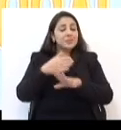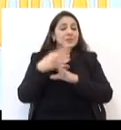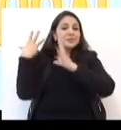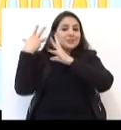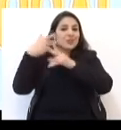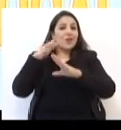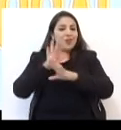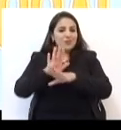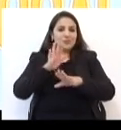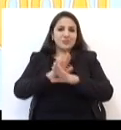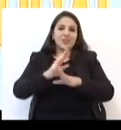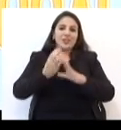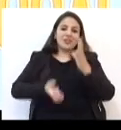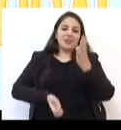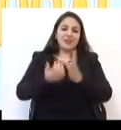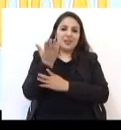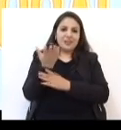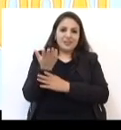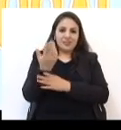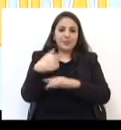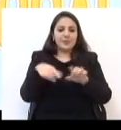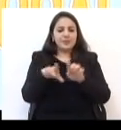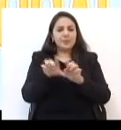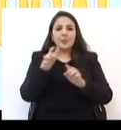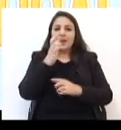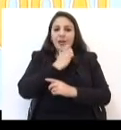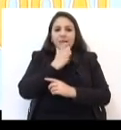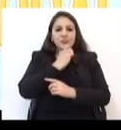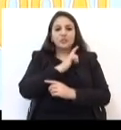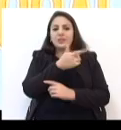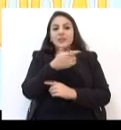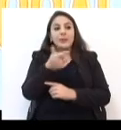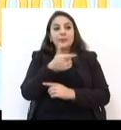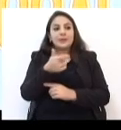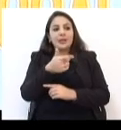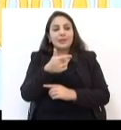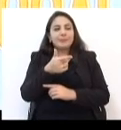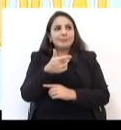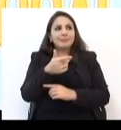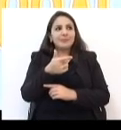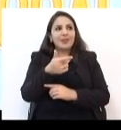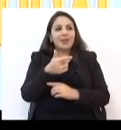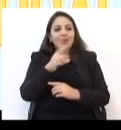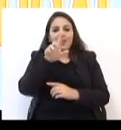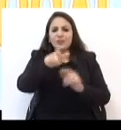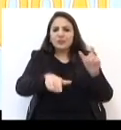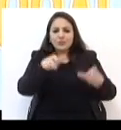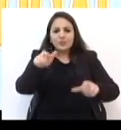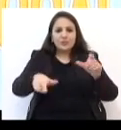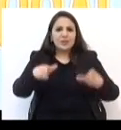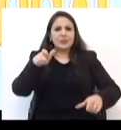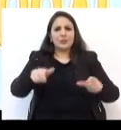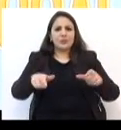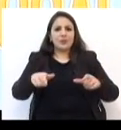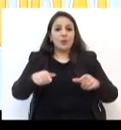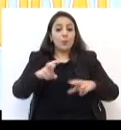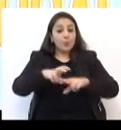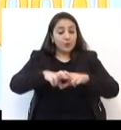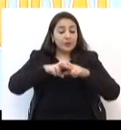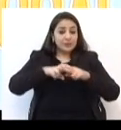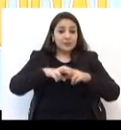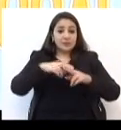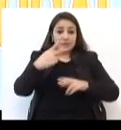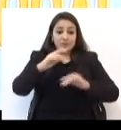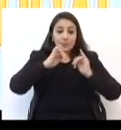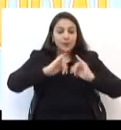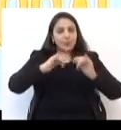dessa história, ter ajudado na construção, e não há méritos de indivíduos. Eu diria que foi até por isso talvez esse programa